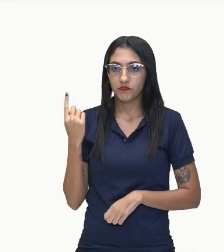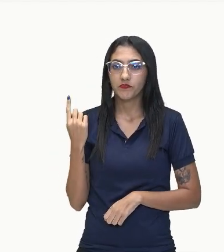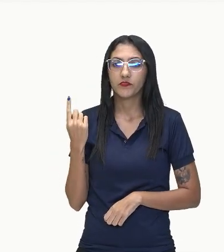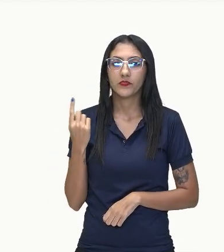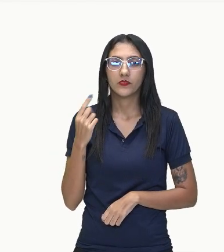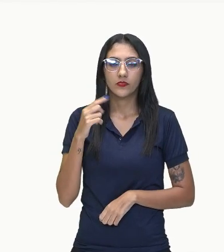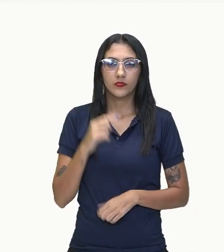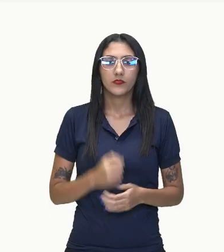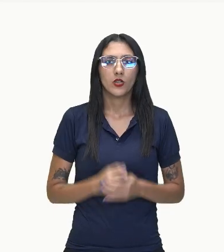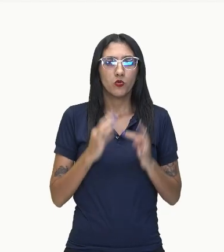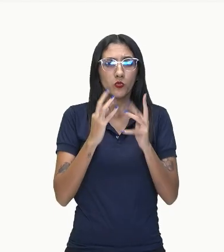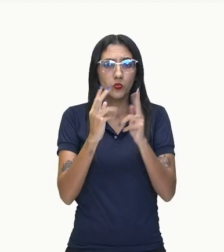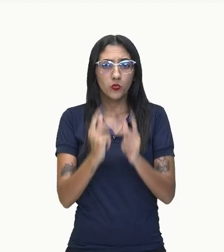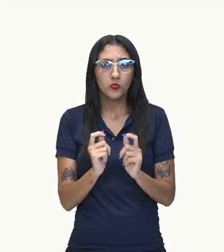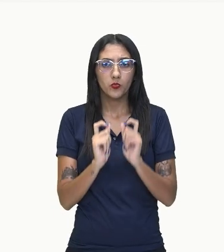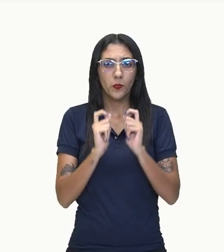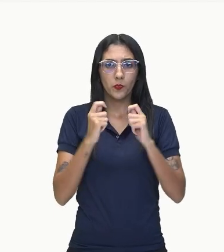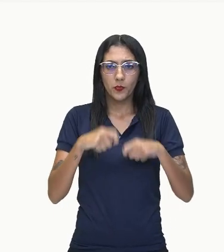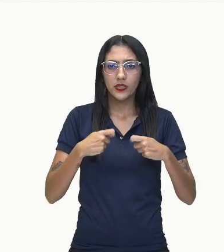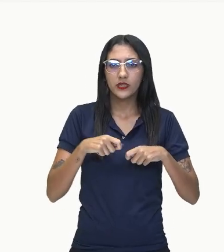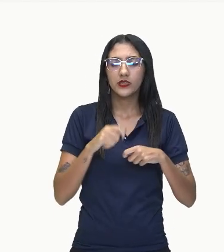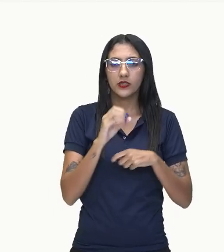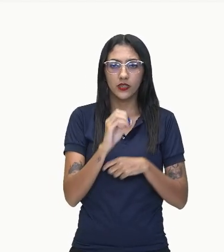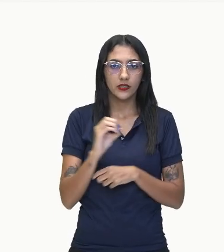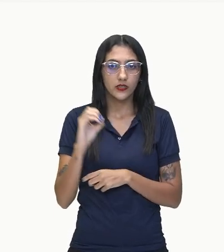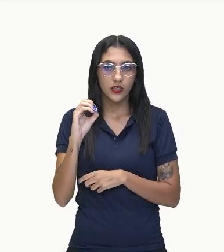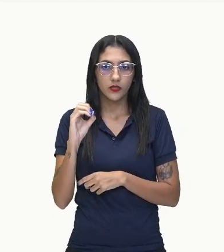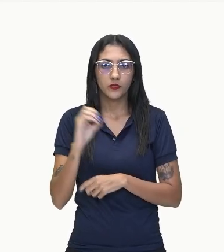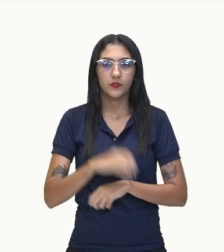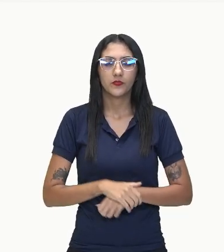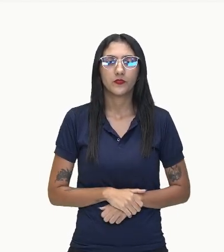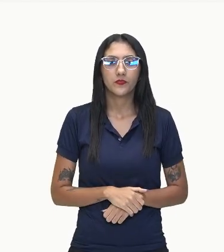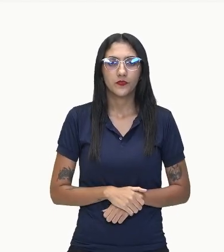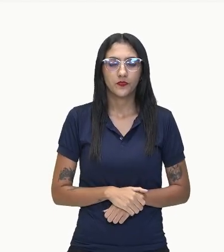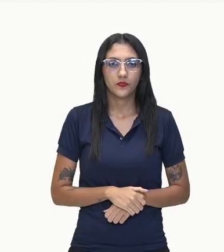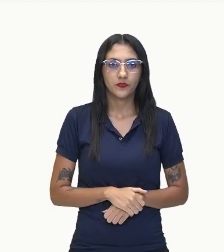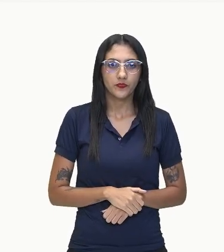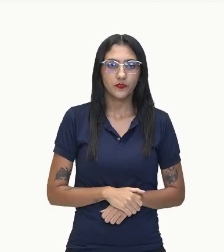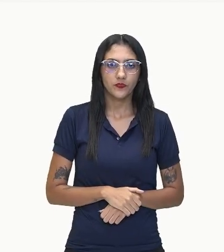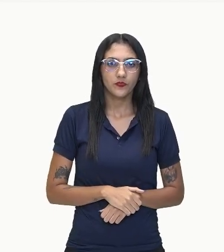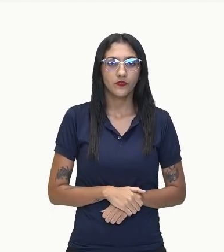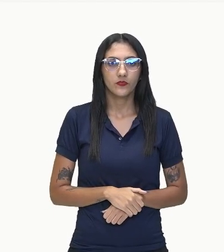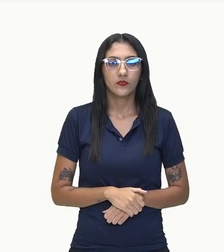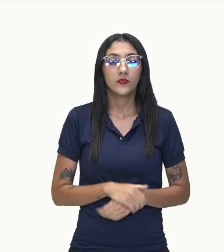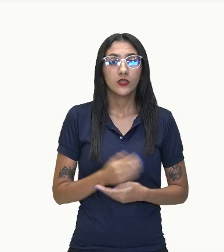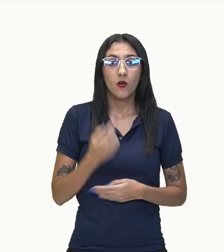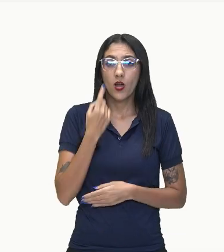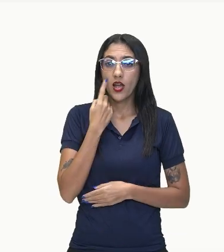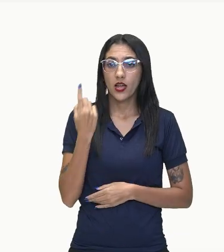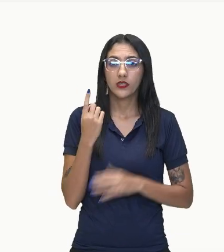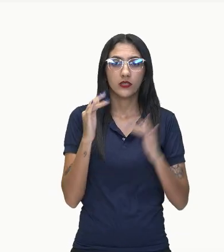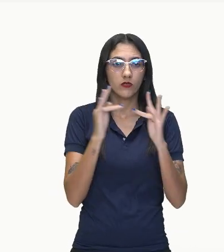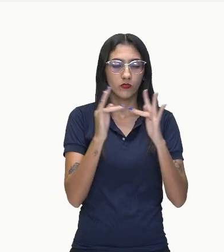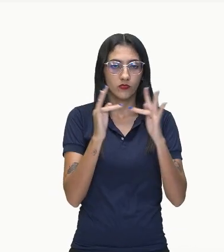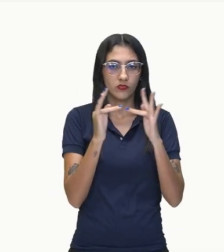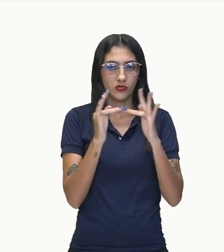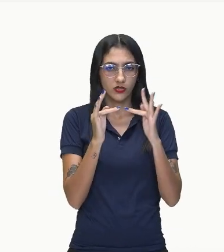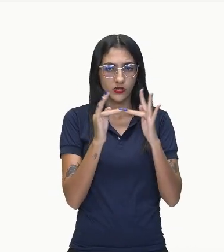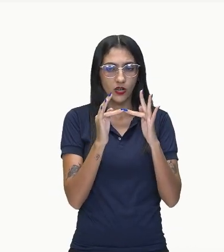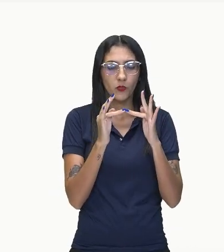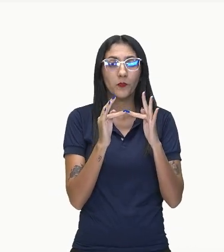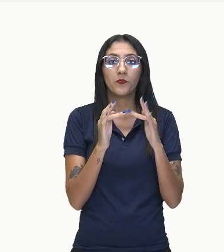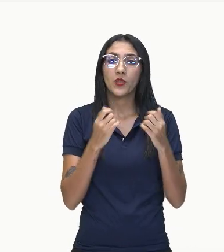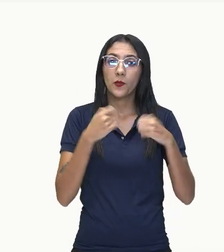iguala a zero. E o que a gente obtém? Quando a gente iguala esse tipo de função a zero, a gente vai